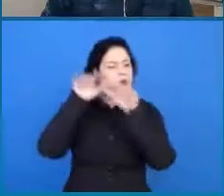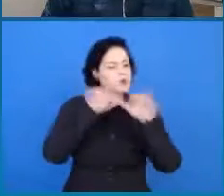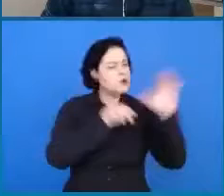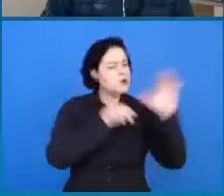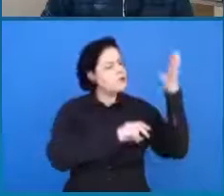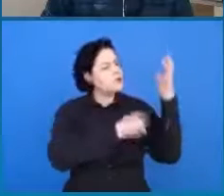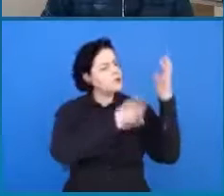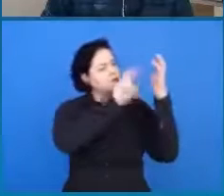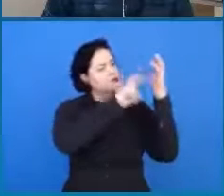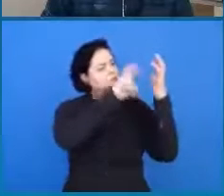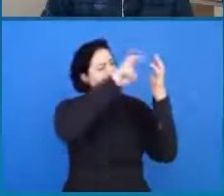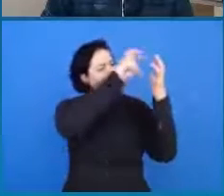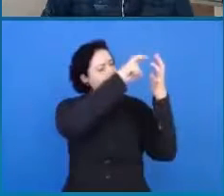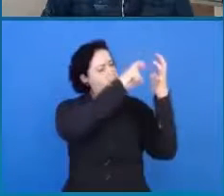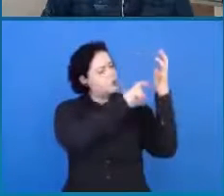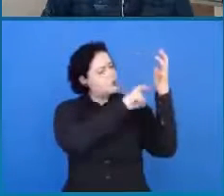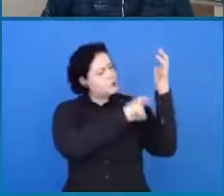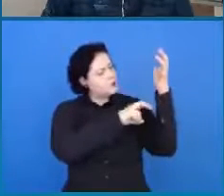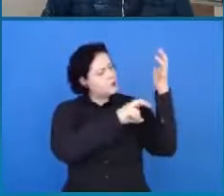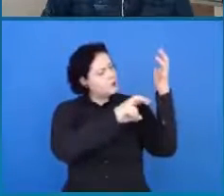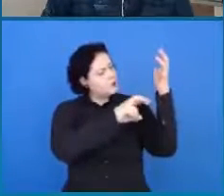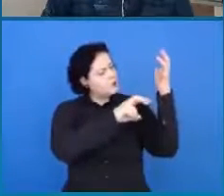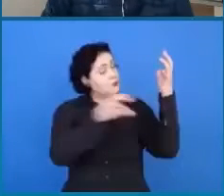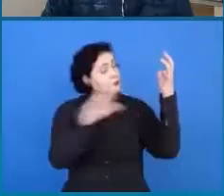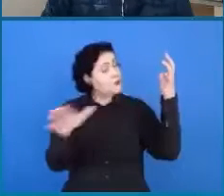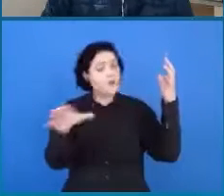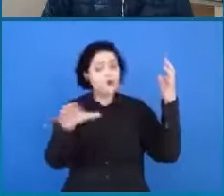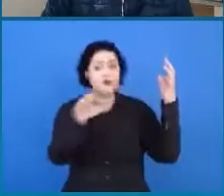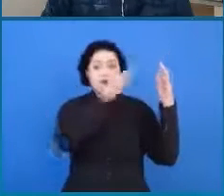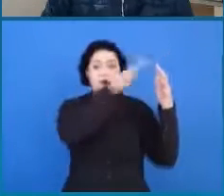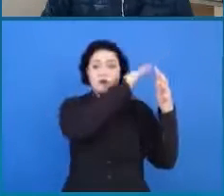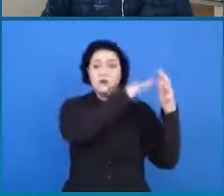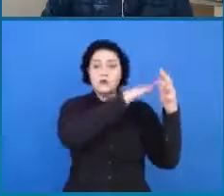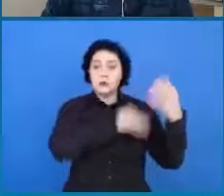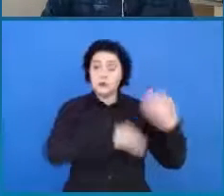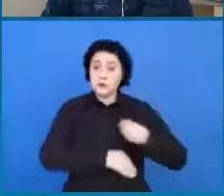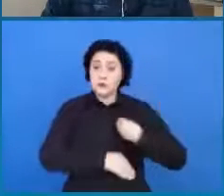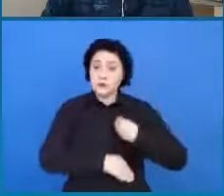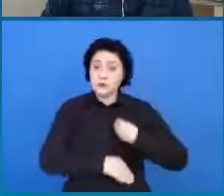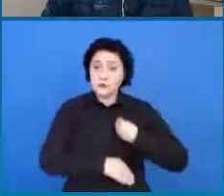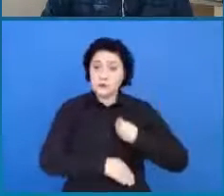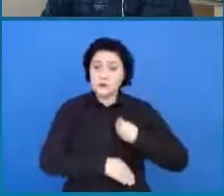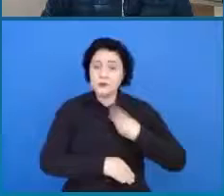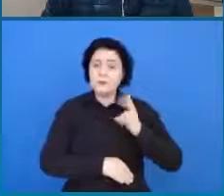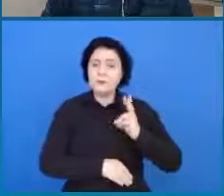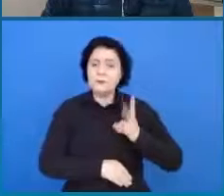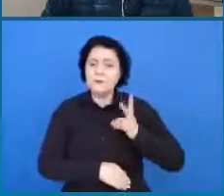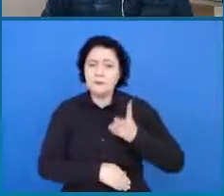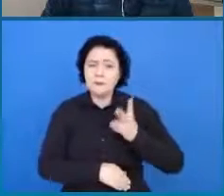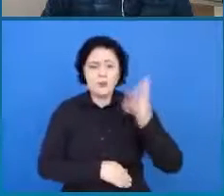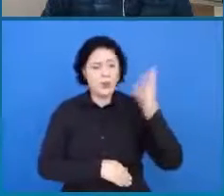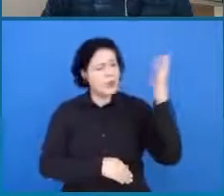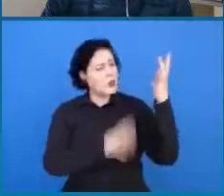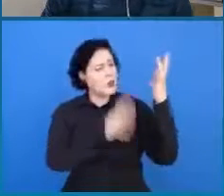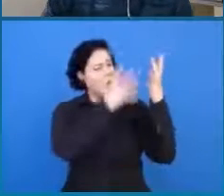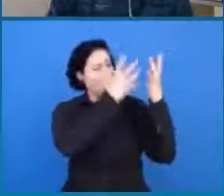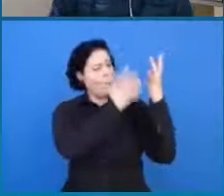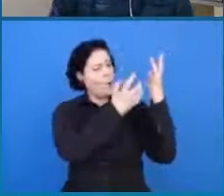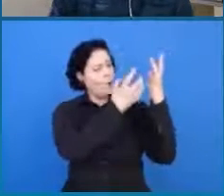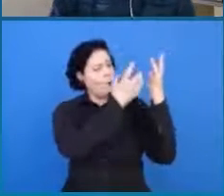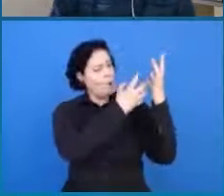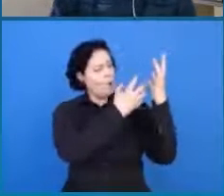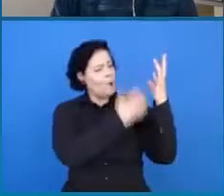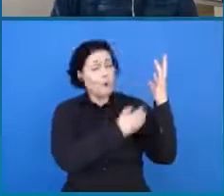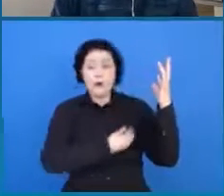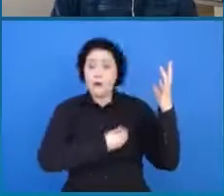e as aves pousadas preenchem os espaços e mesmo usamos mais secos parecem ganhar